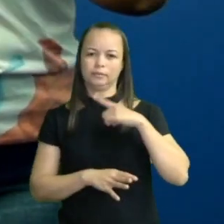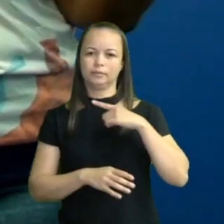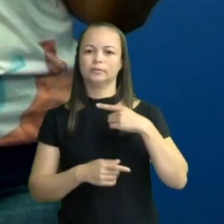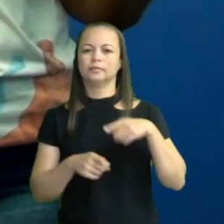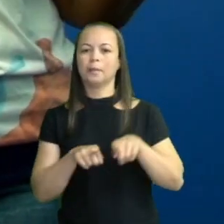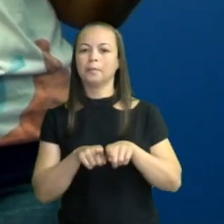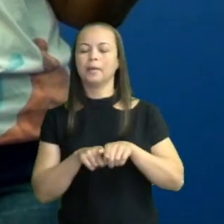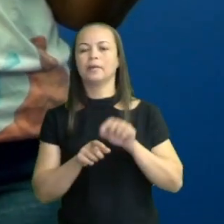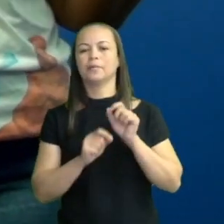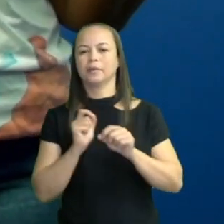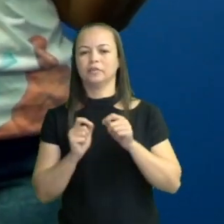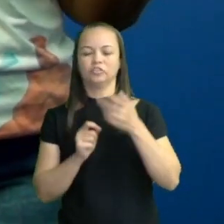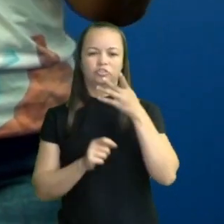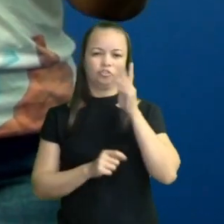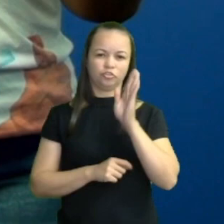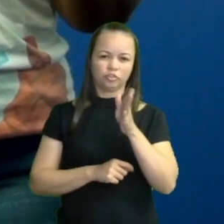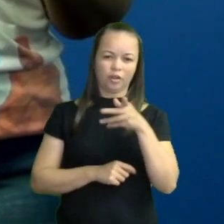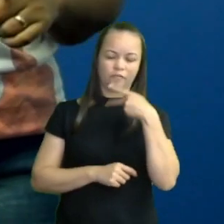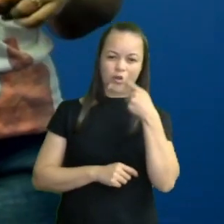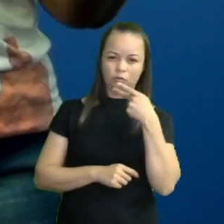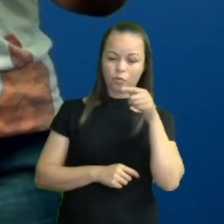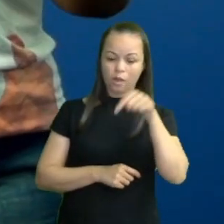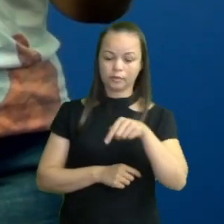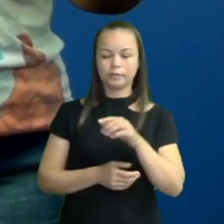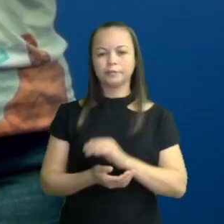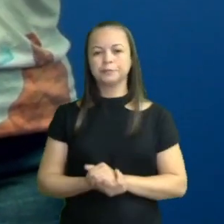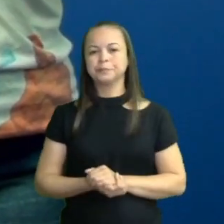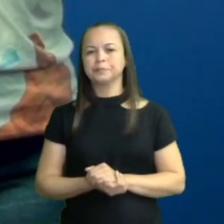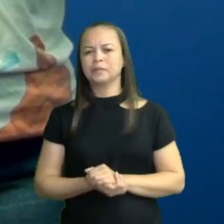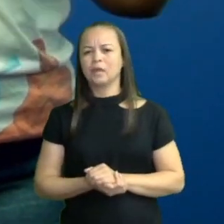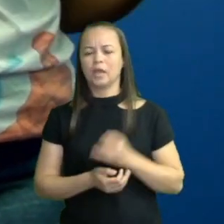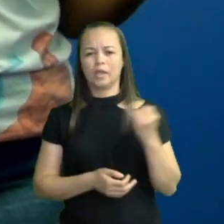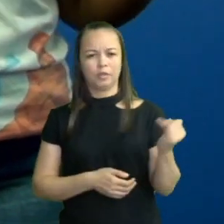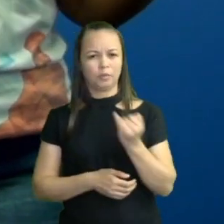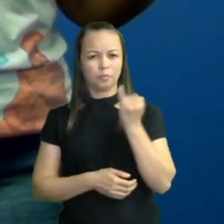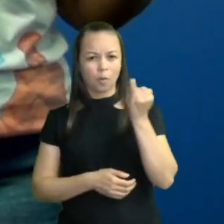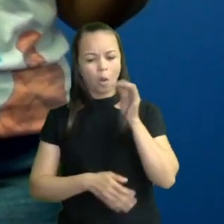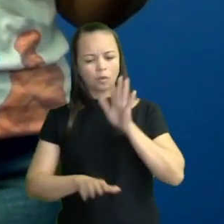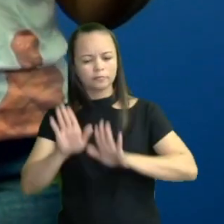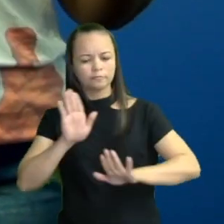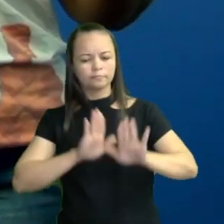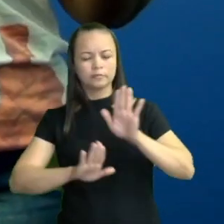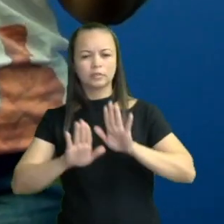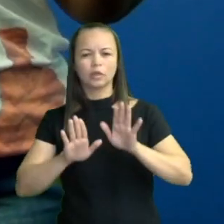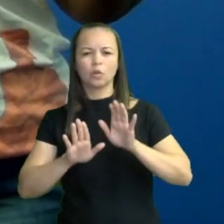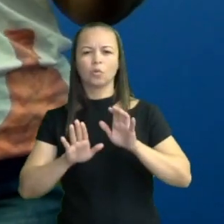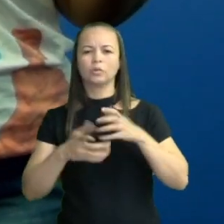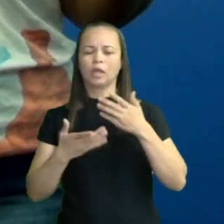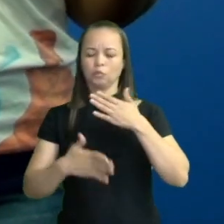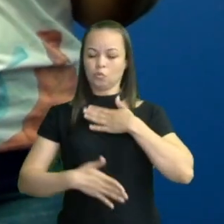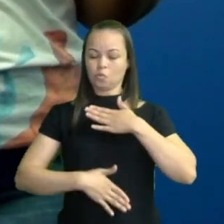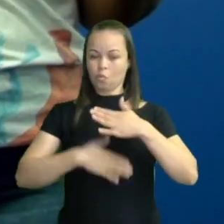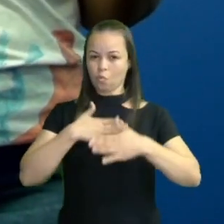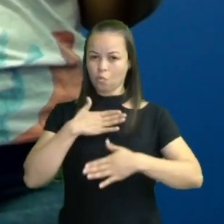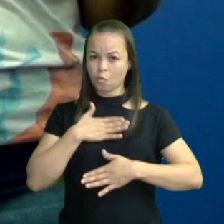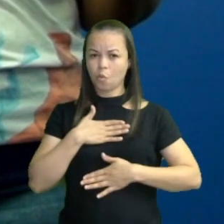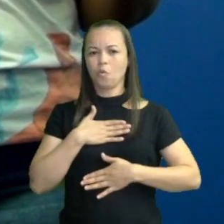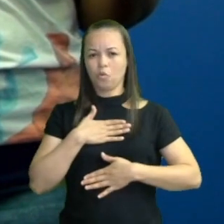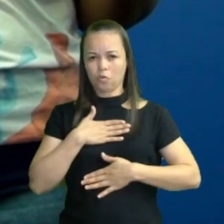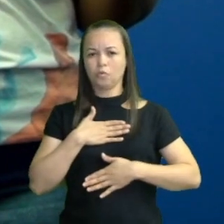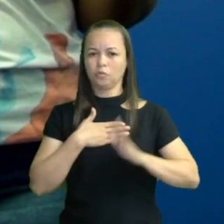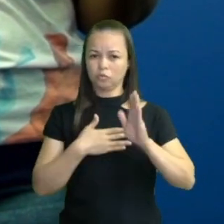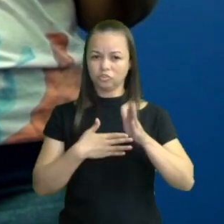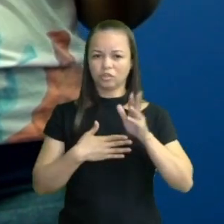gente já falou aqui em outras aulas, é o cuidado, gente, muito importante. A gente já viu cuidado com o corpo, que é